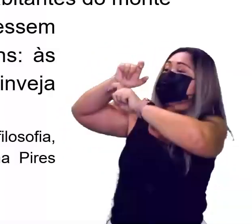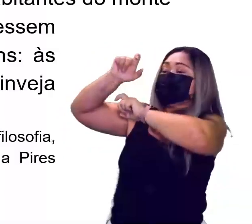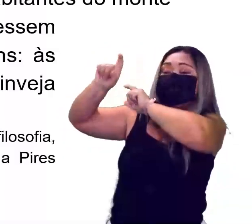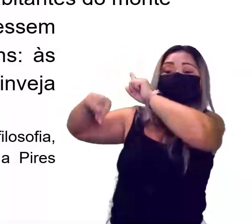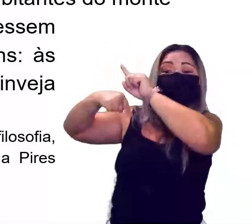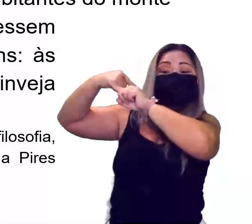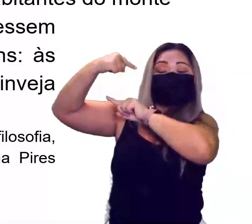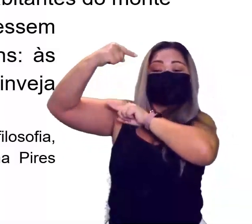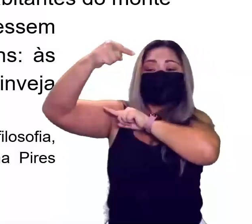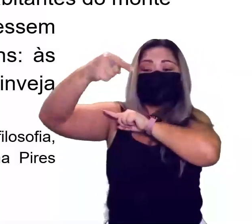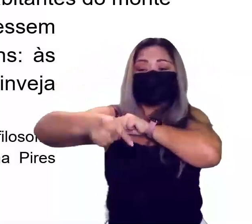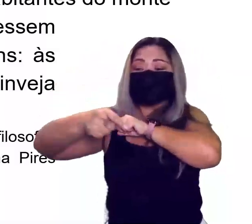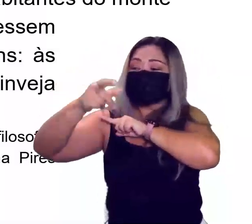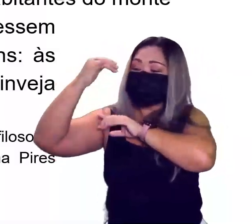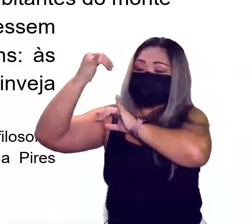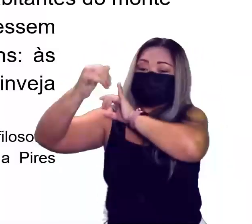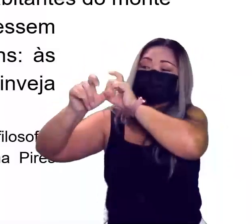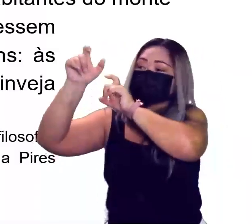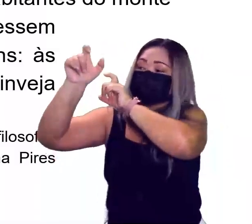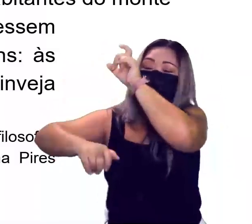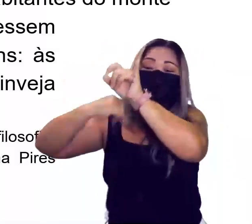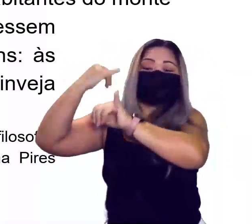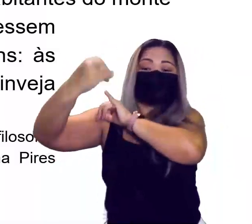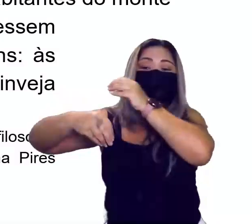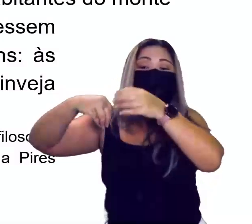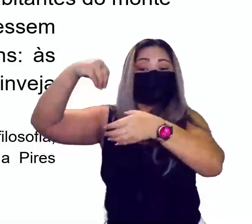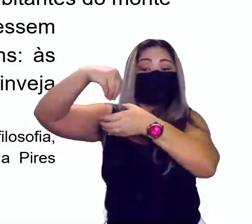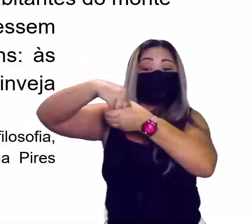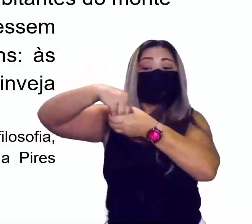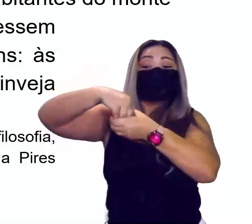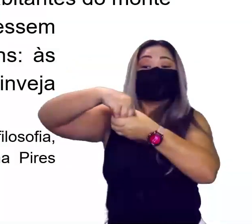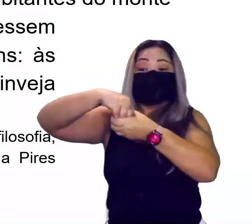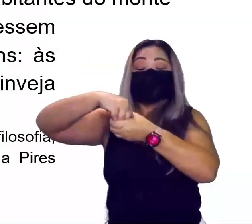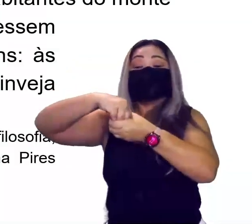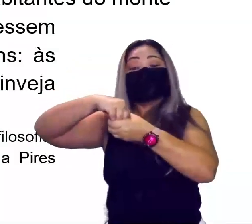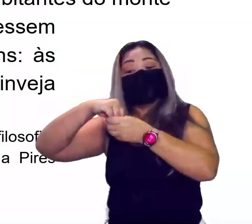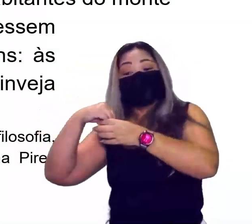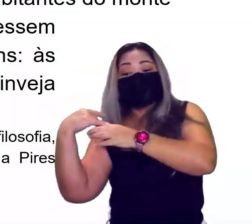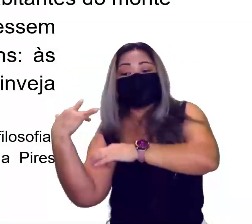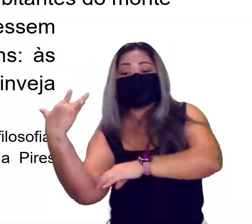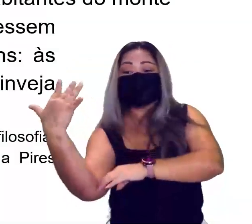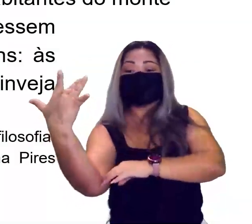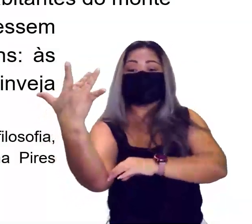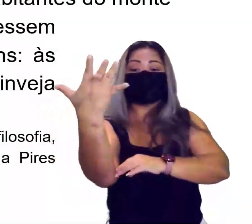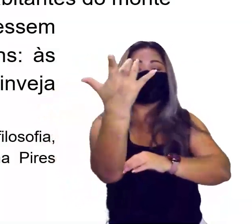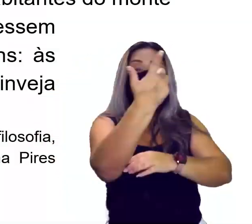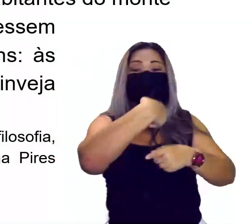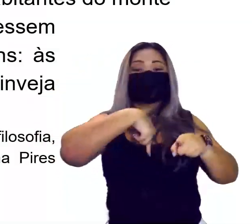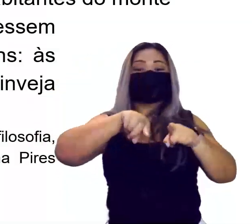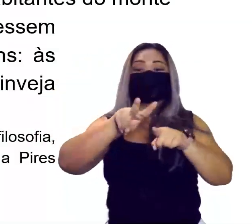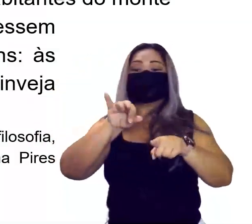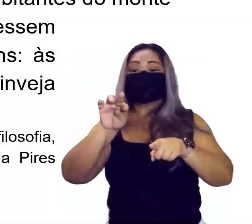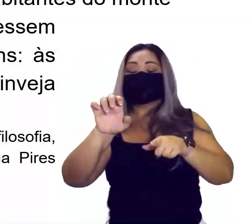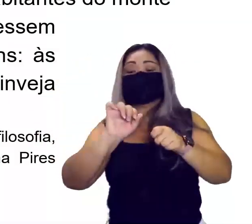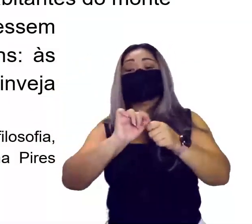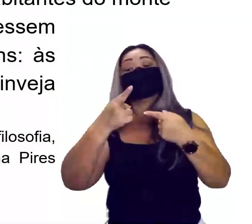personificações, personagens, tá? De elementos da natureza, das virtudes